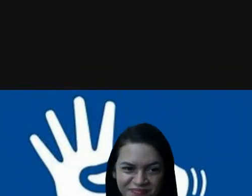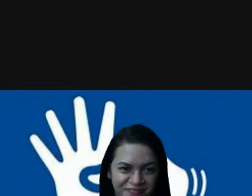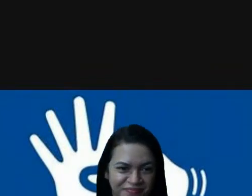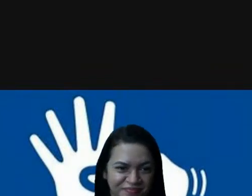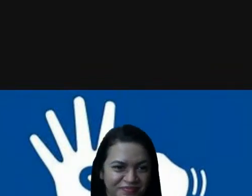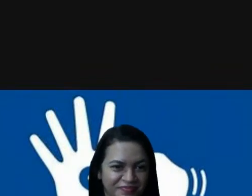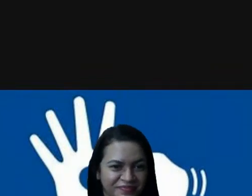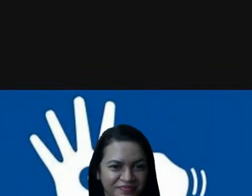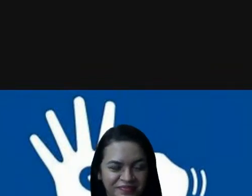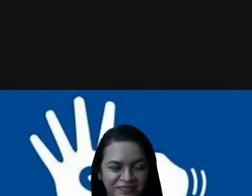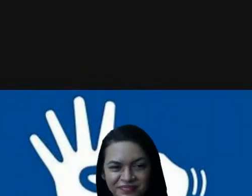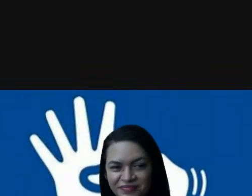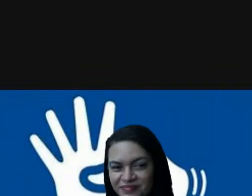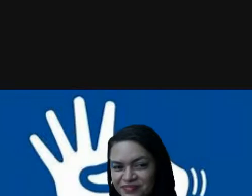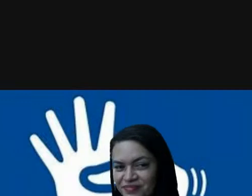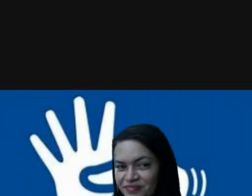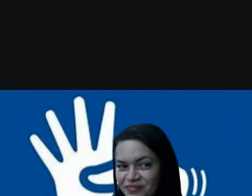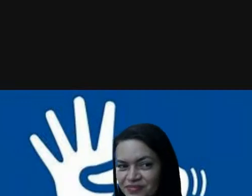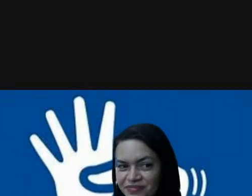Deixa eu ver se ela volta.